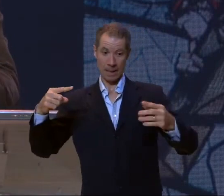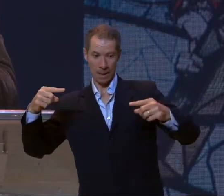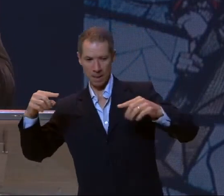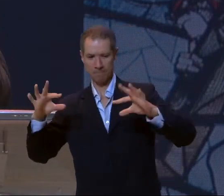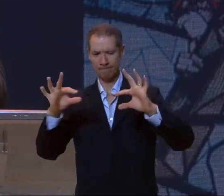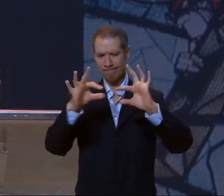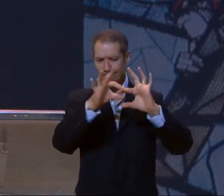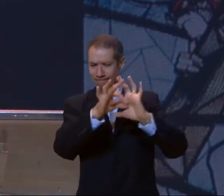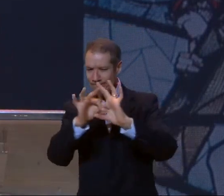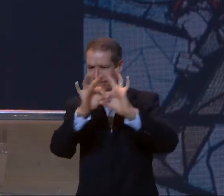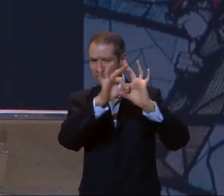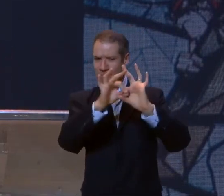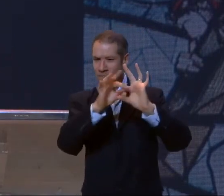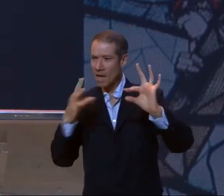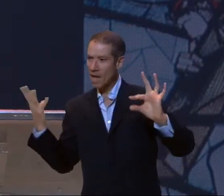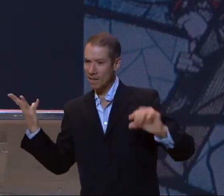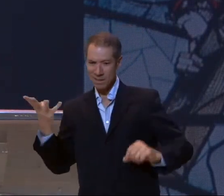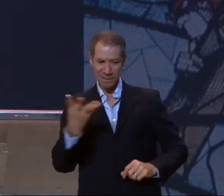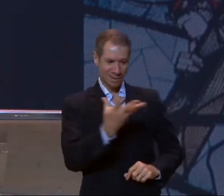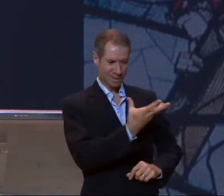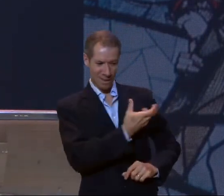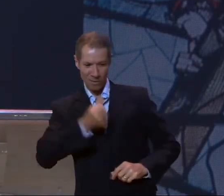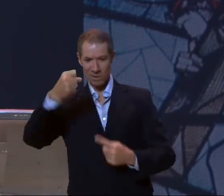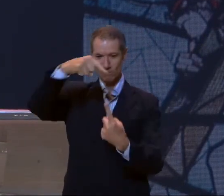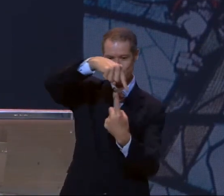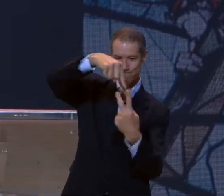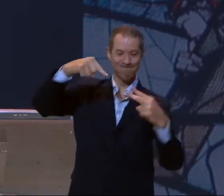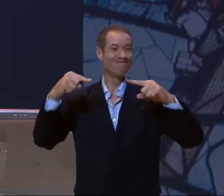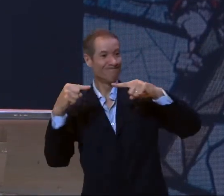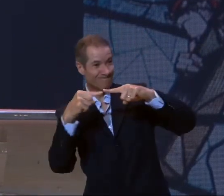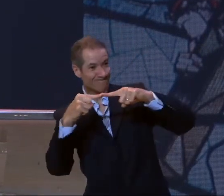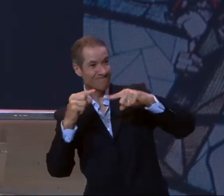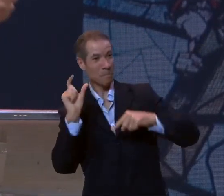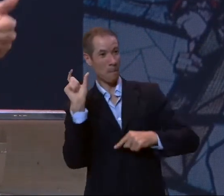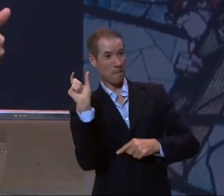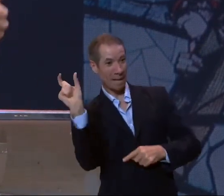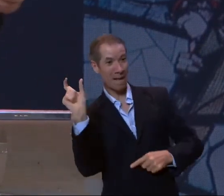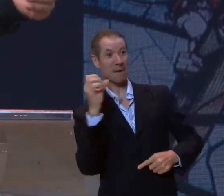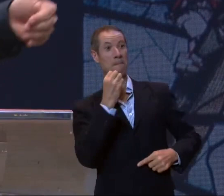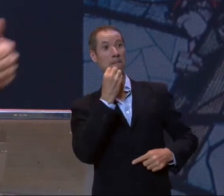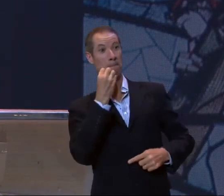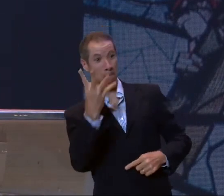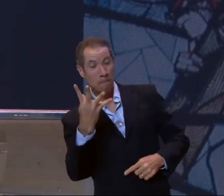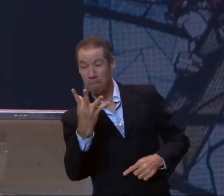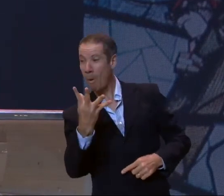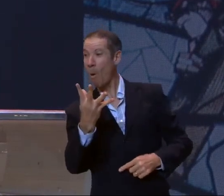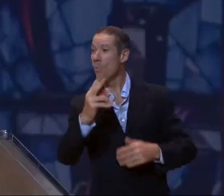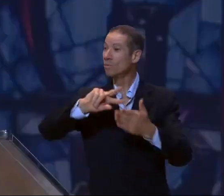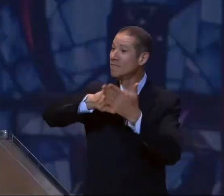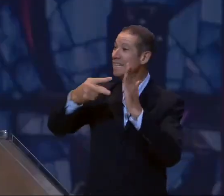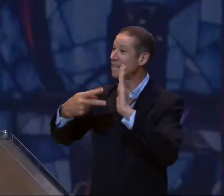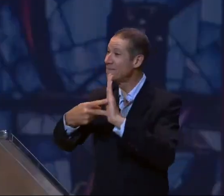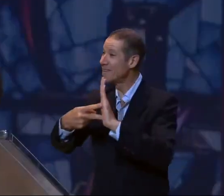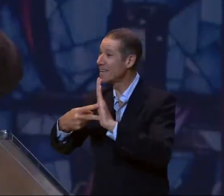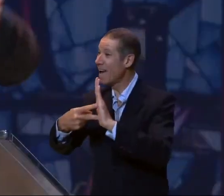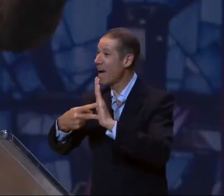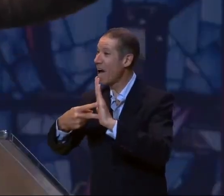associada à salvação. É por isso que a palavra dom na Bíblia, ela